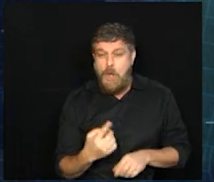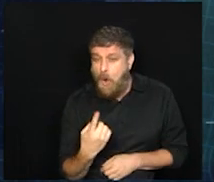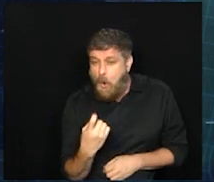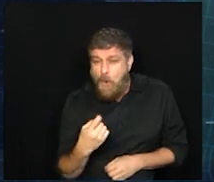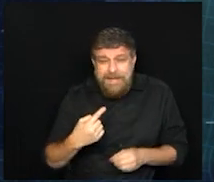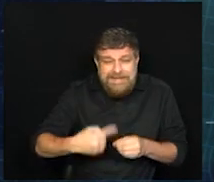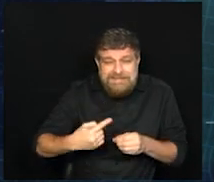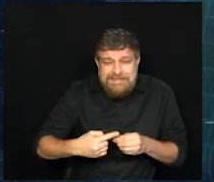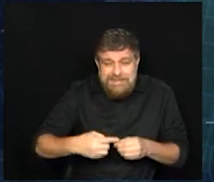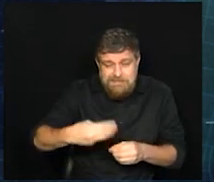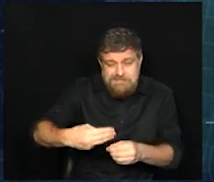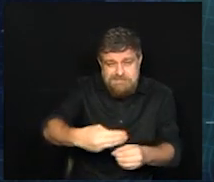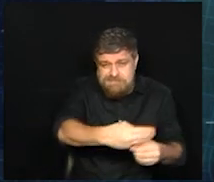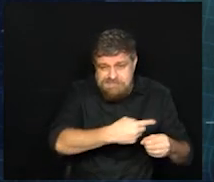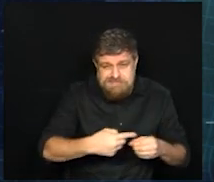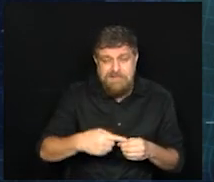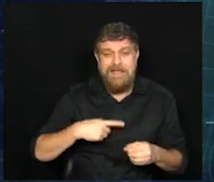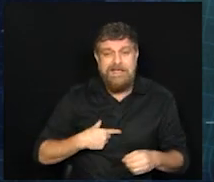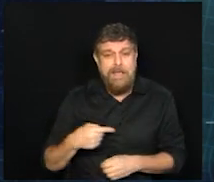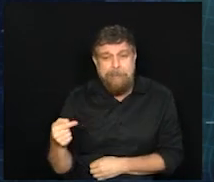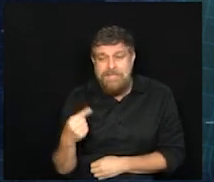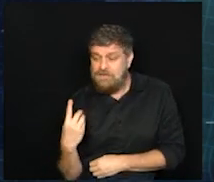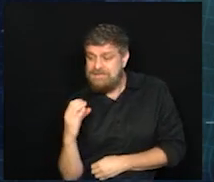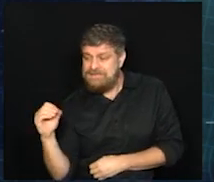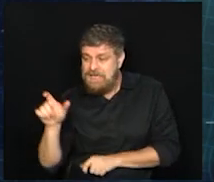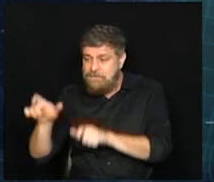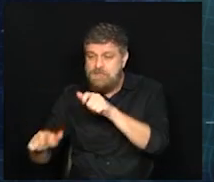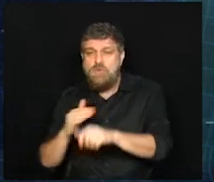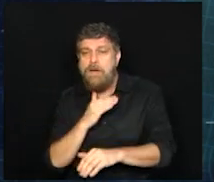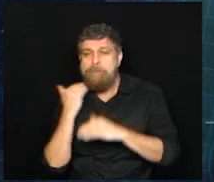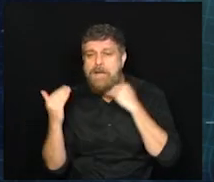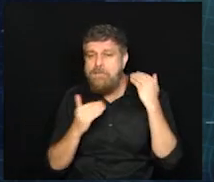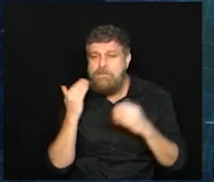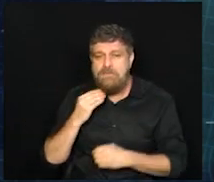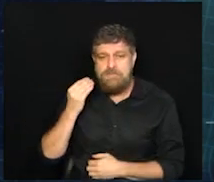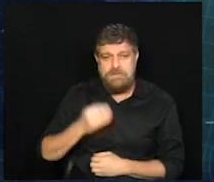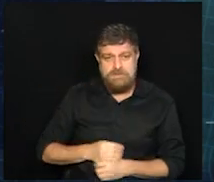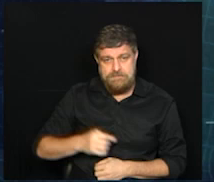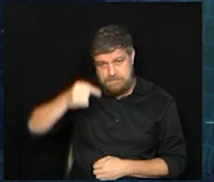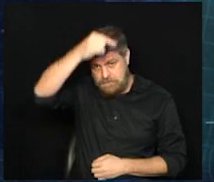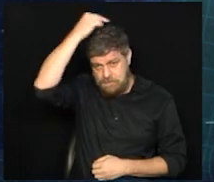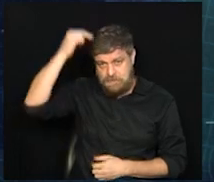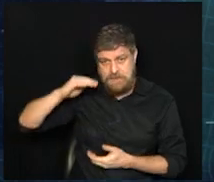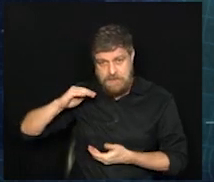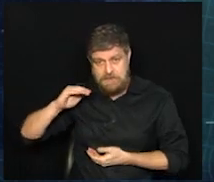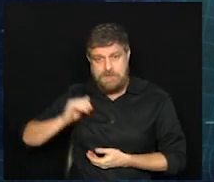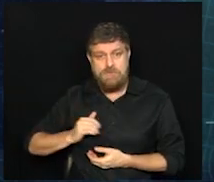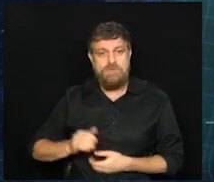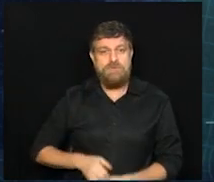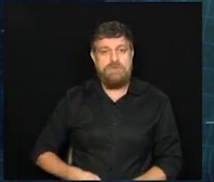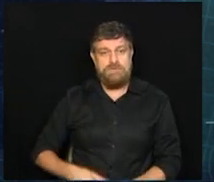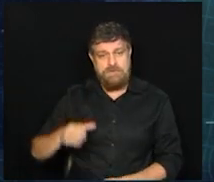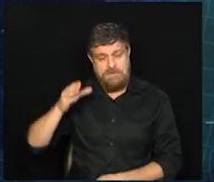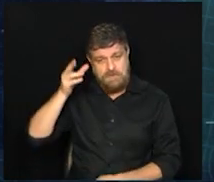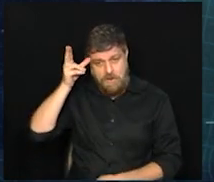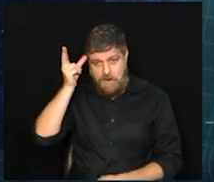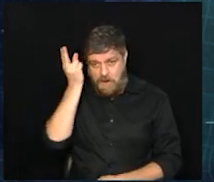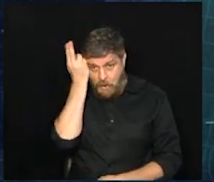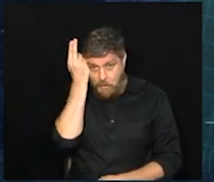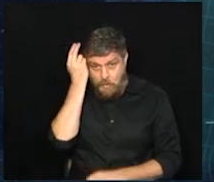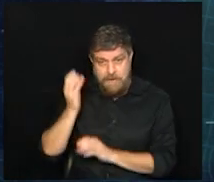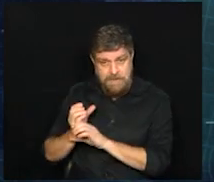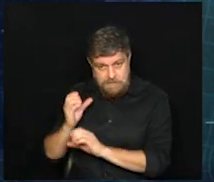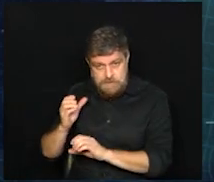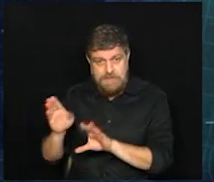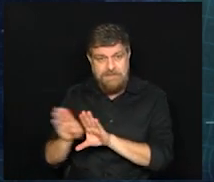cidades da RMC com menos de 100 óbitos são Santo Antônio de Posse, Engenheiro Coelho, Morungaba e Olambra. Lembrando que